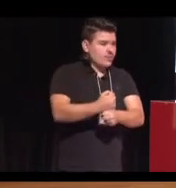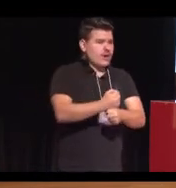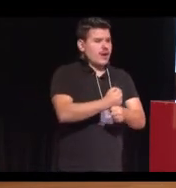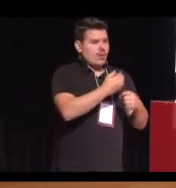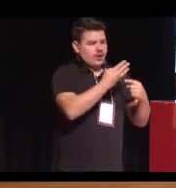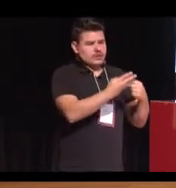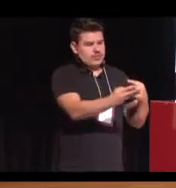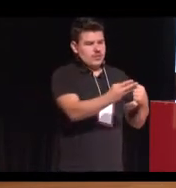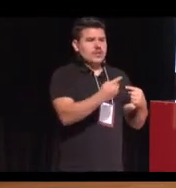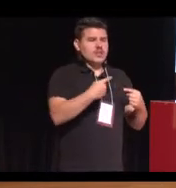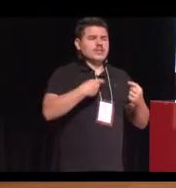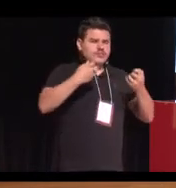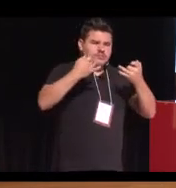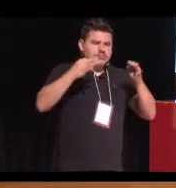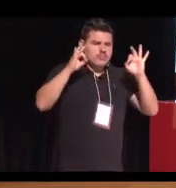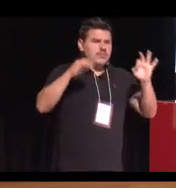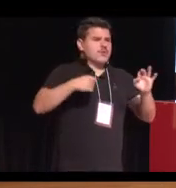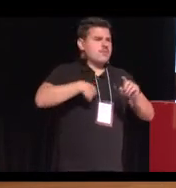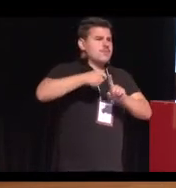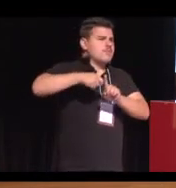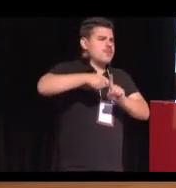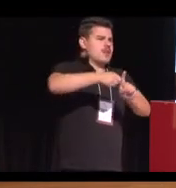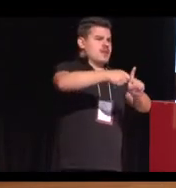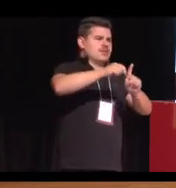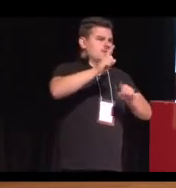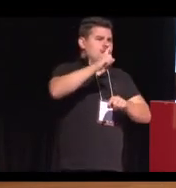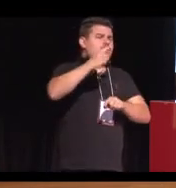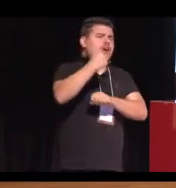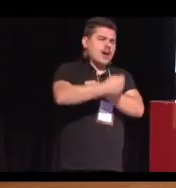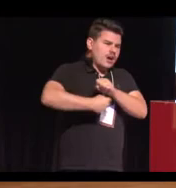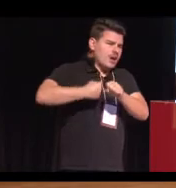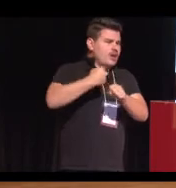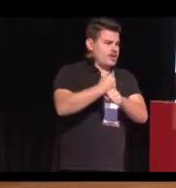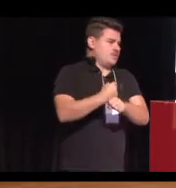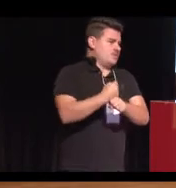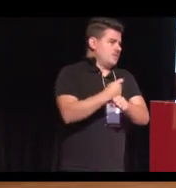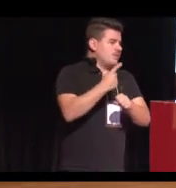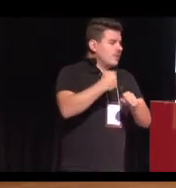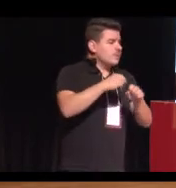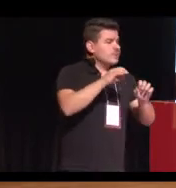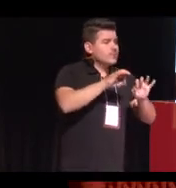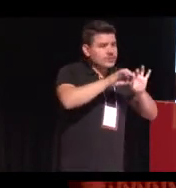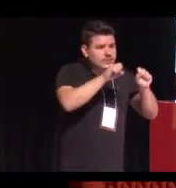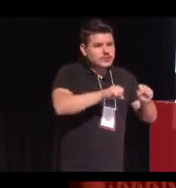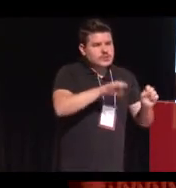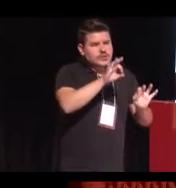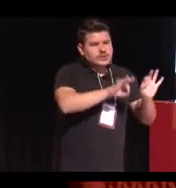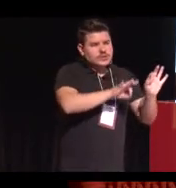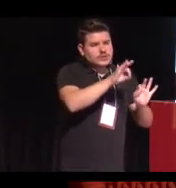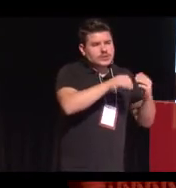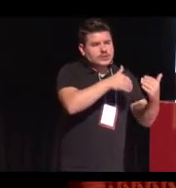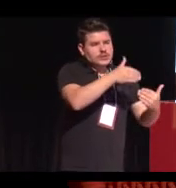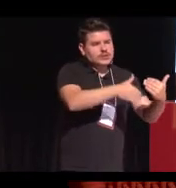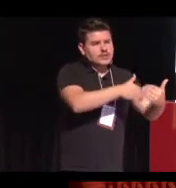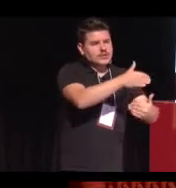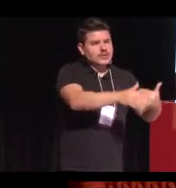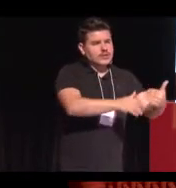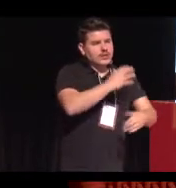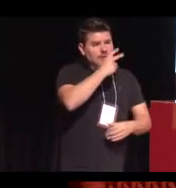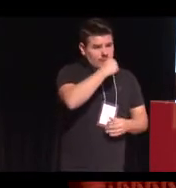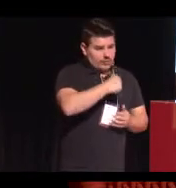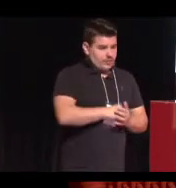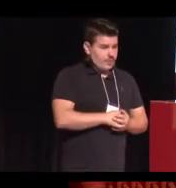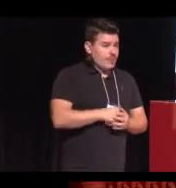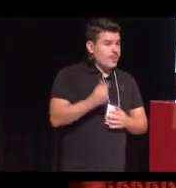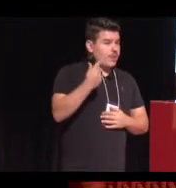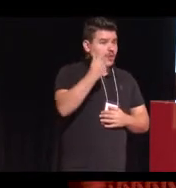né? Todo mundo que já mexeu com legado aqui sabe disso. O ciclo de inovação é extremamente longo. E o outro impacto que tem, que